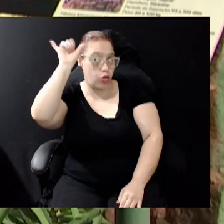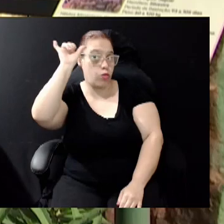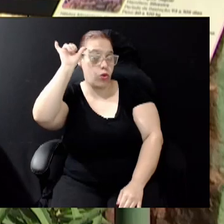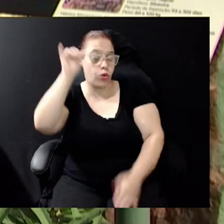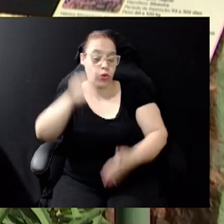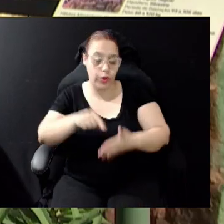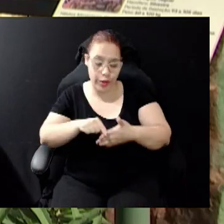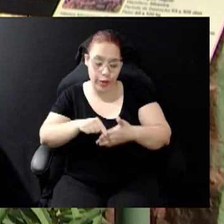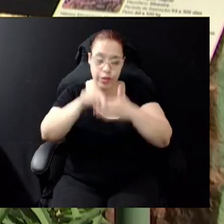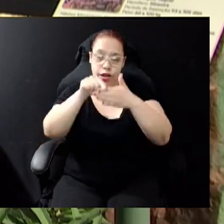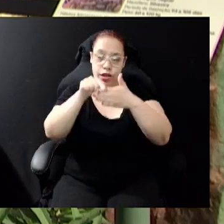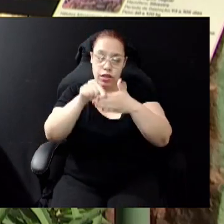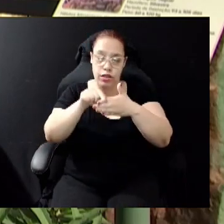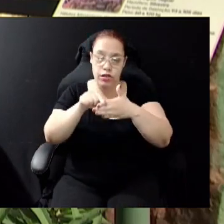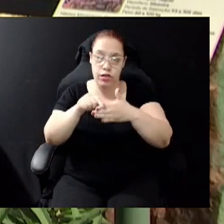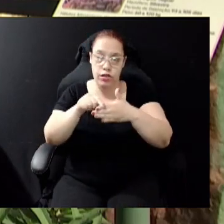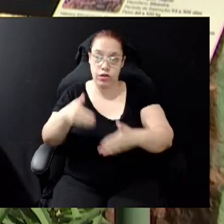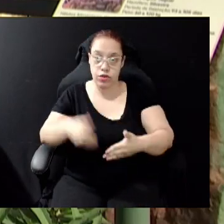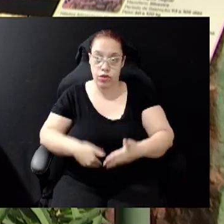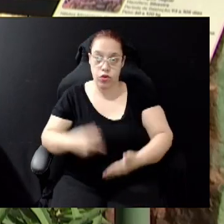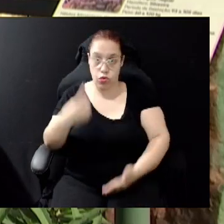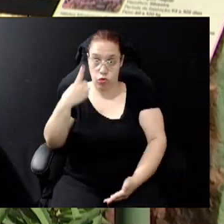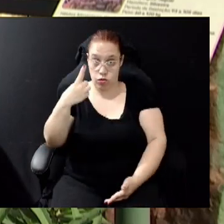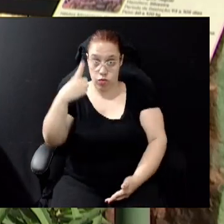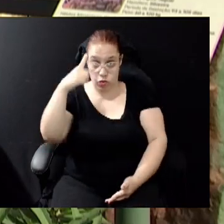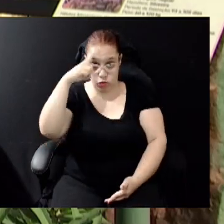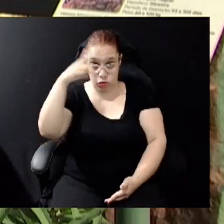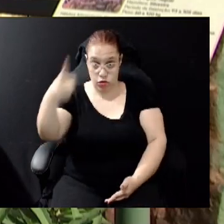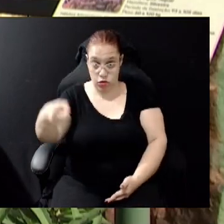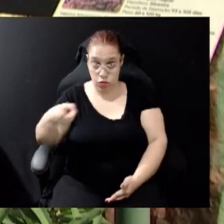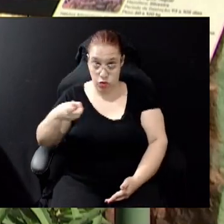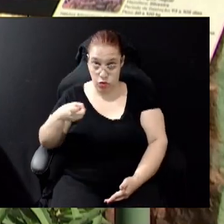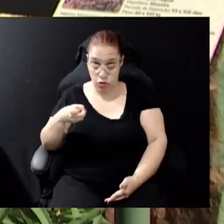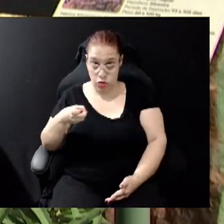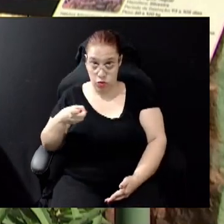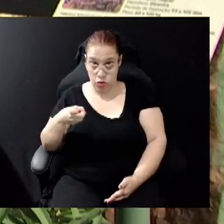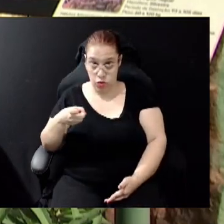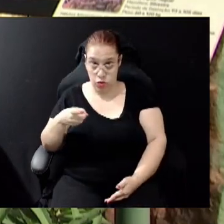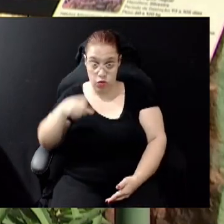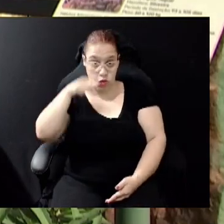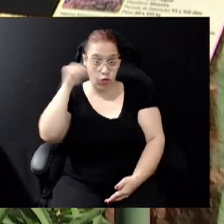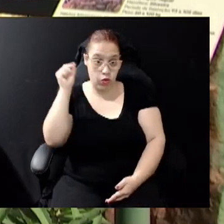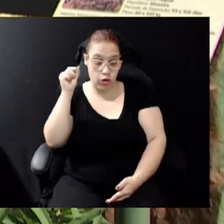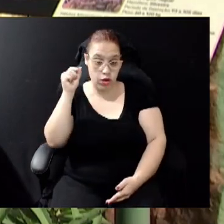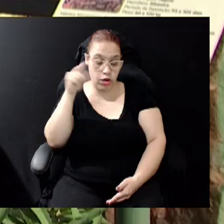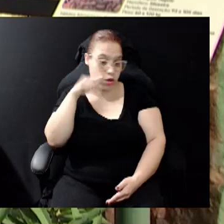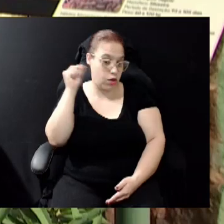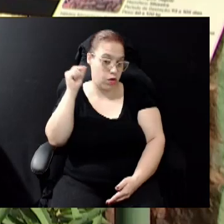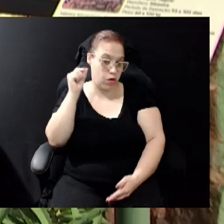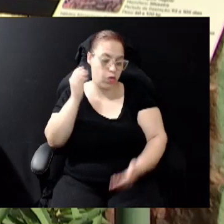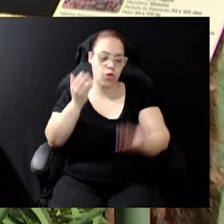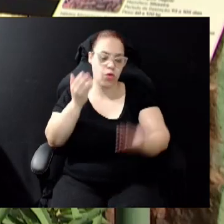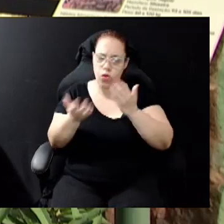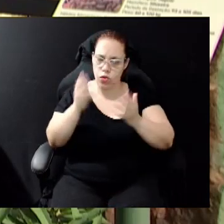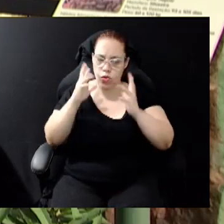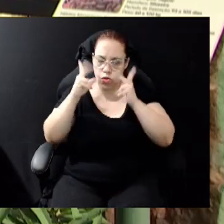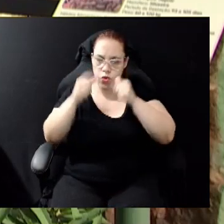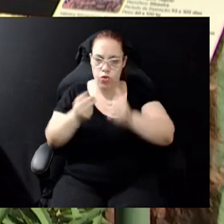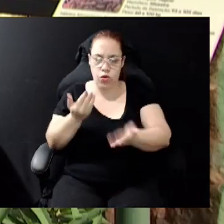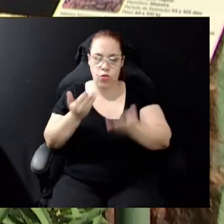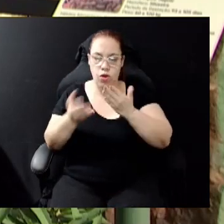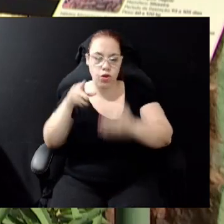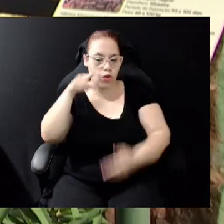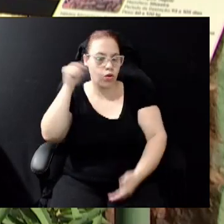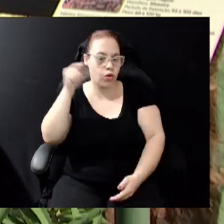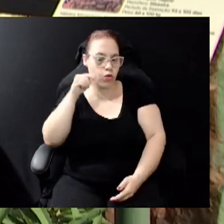A alimentação é uma vez por dia. Os animais, como são felinos e realmente a gente vê muita comparação com os gatos, eles geralmente têm hábito